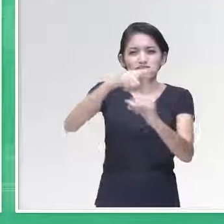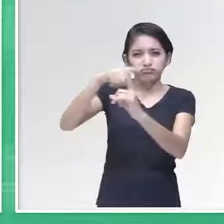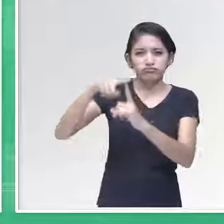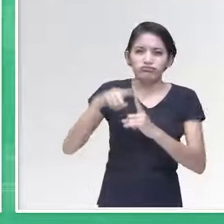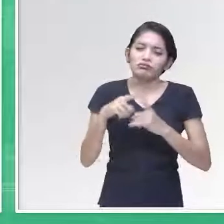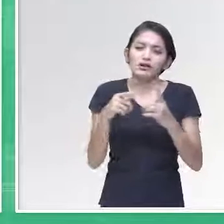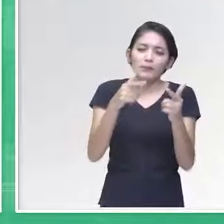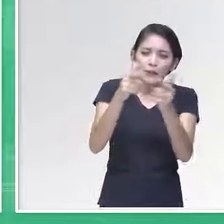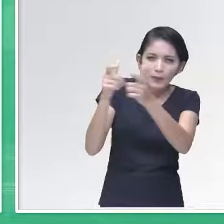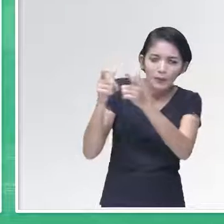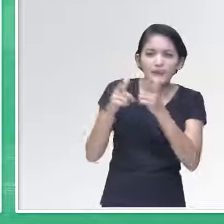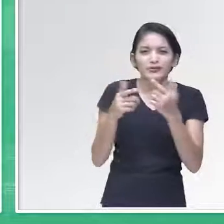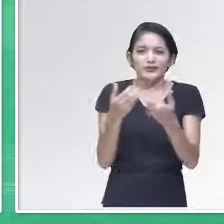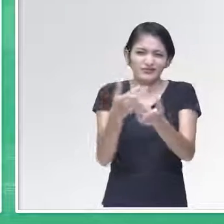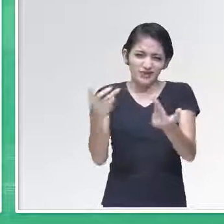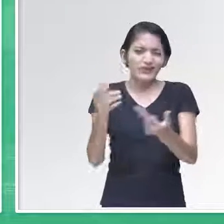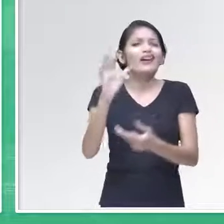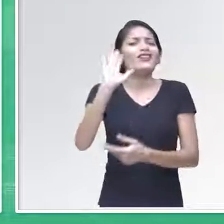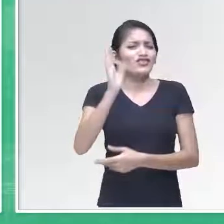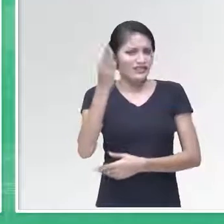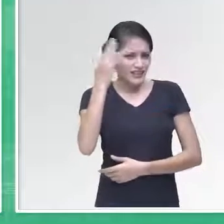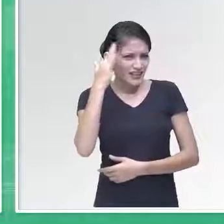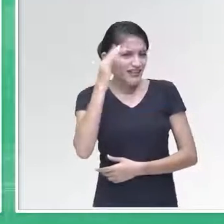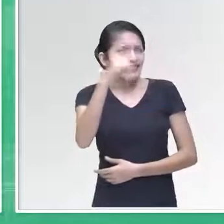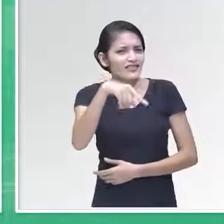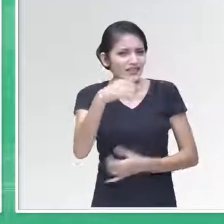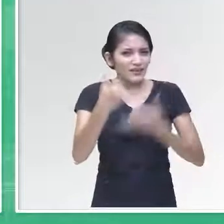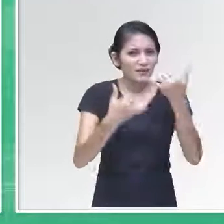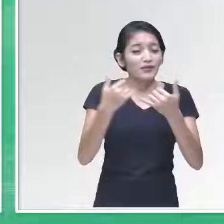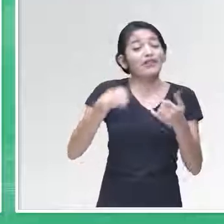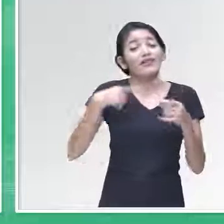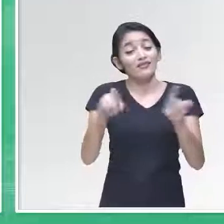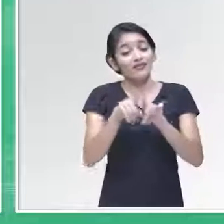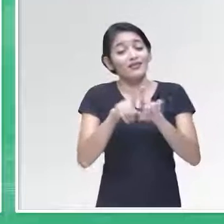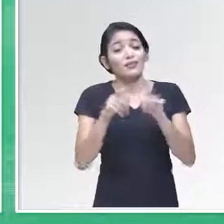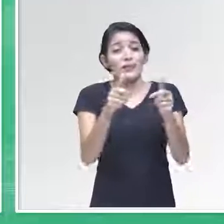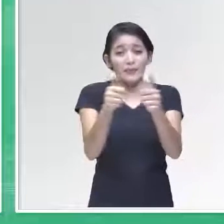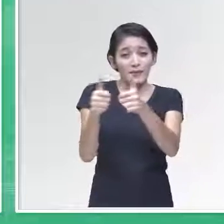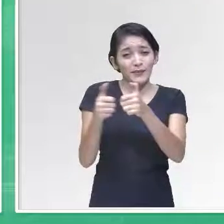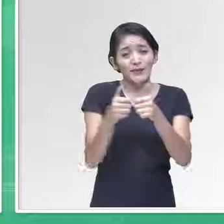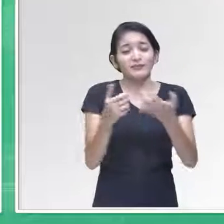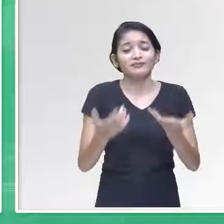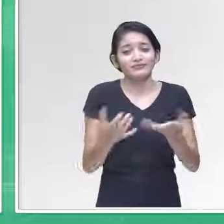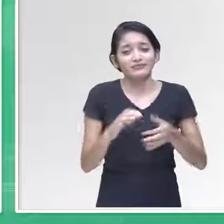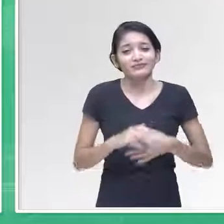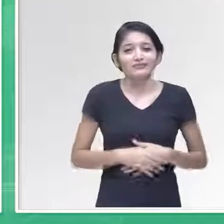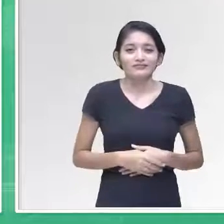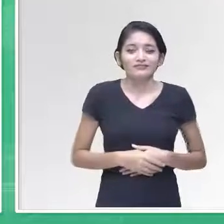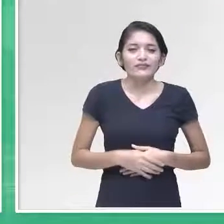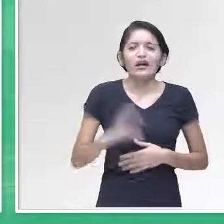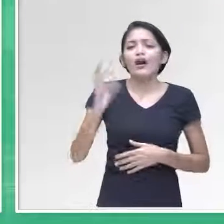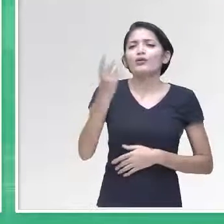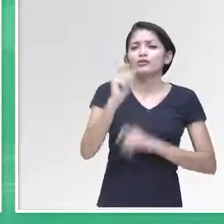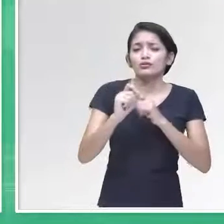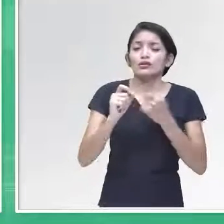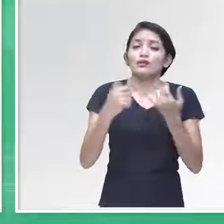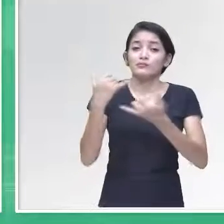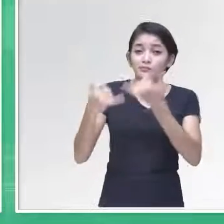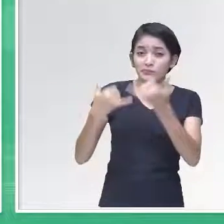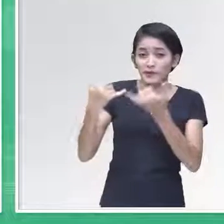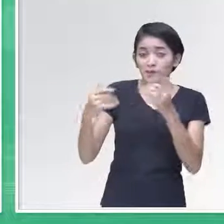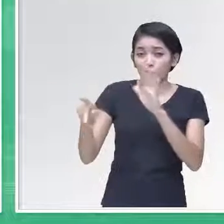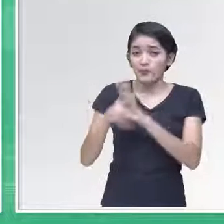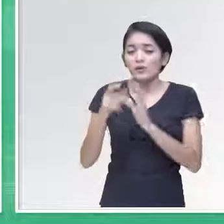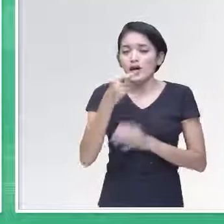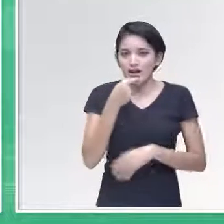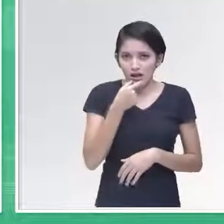né? A gente sabe que vocês jogam, eu sei que vocês jogam, porque eu jogo também. E aí o que acontece? Esses jogos estão todos em inglês, né?